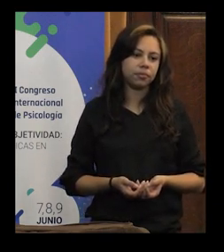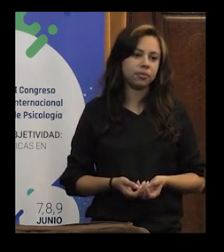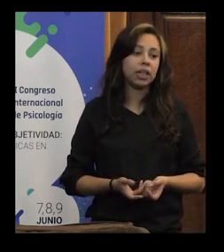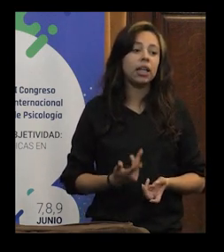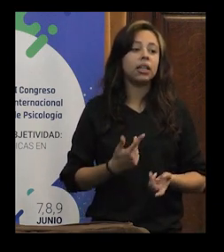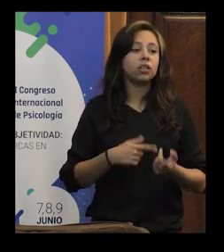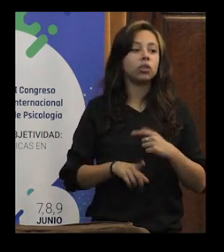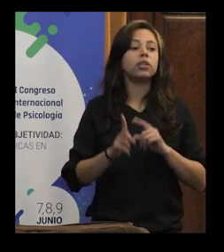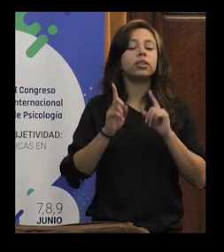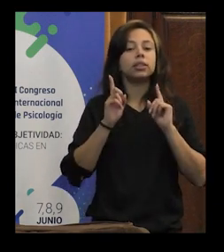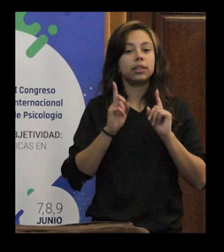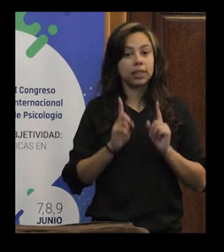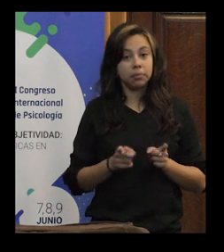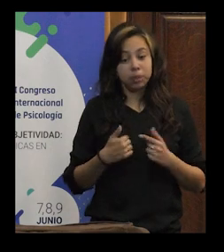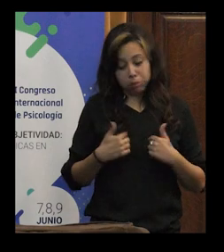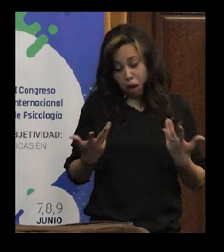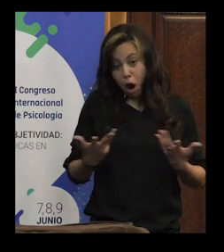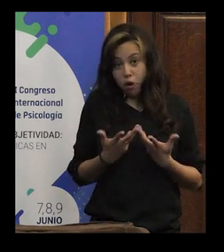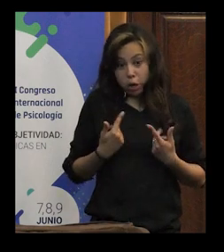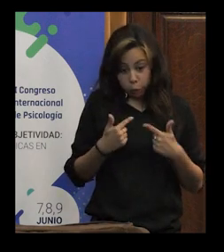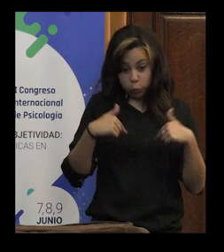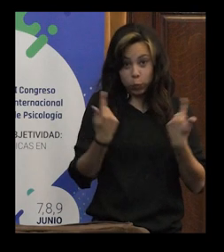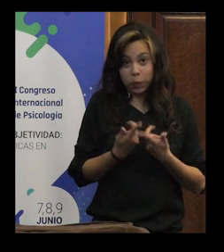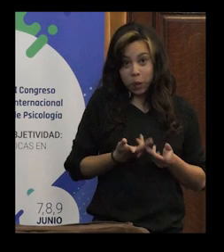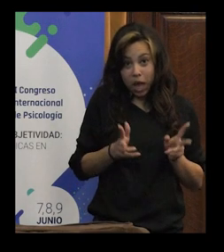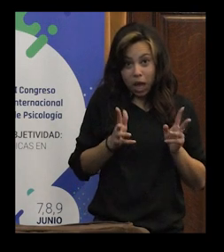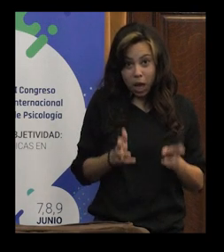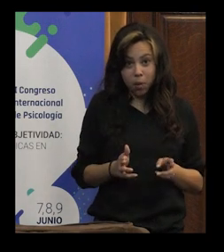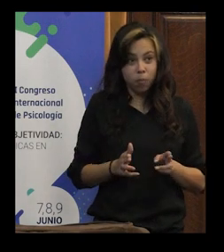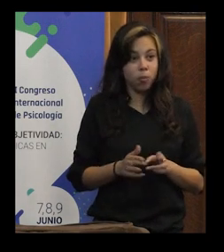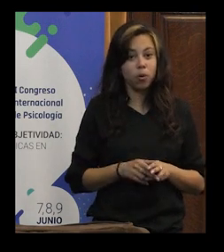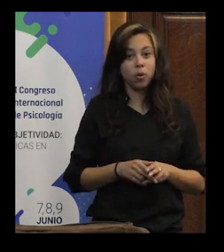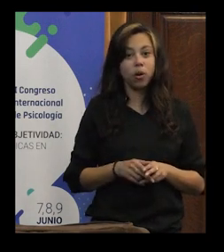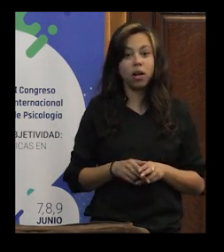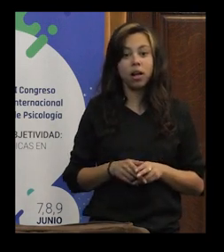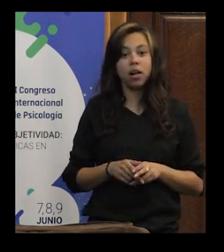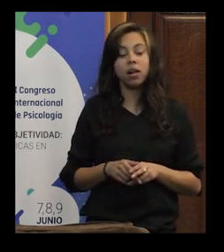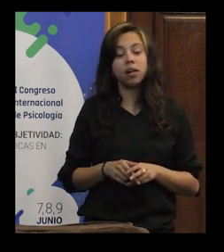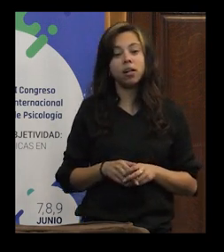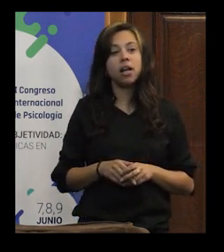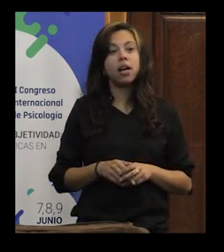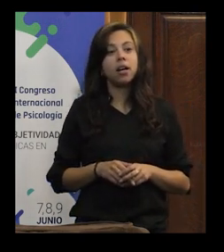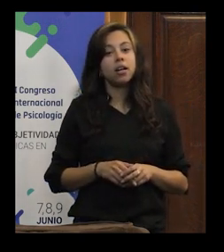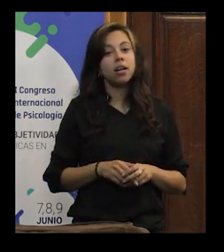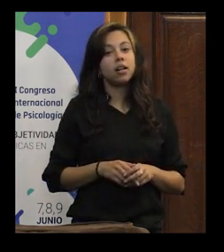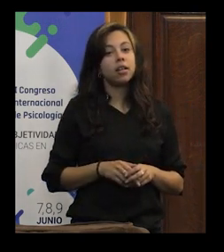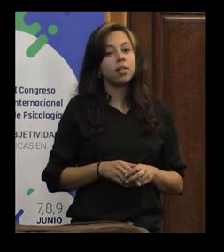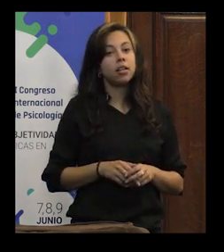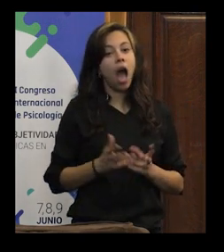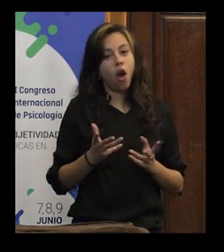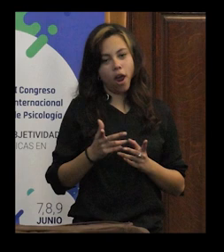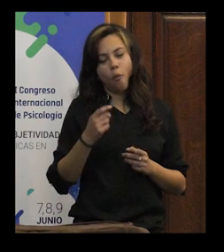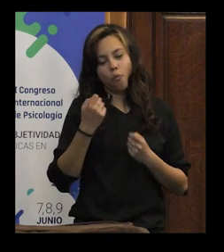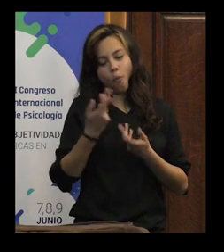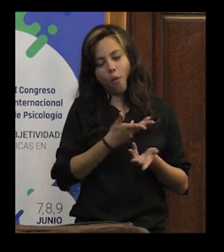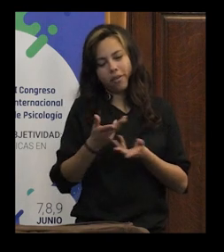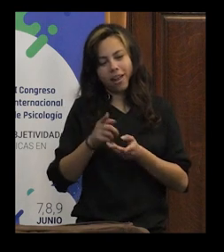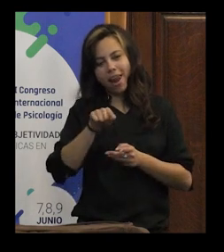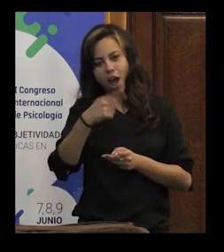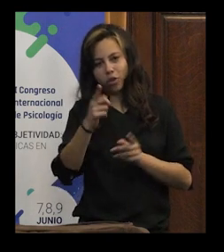E também, nesta época, surge, e mais uma vez perdi a imagem, a outra imagem